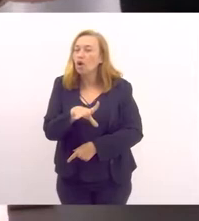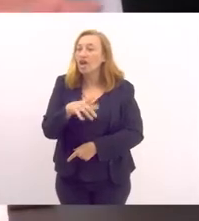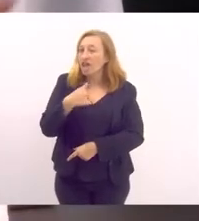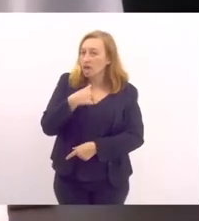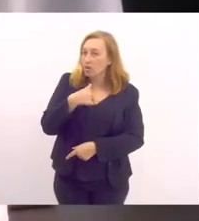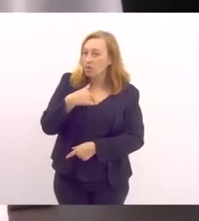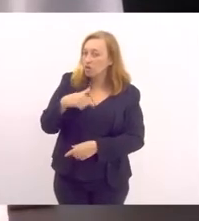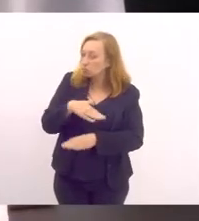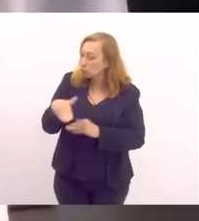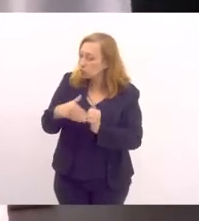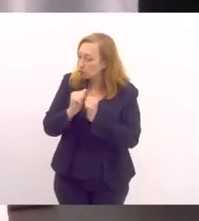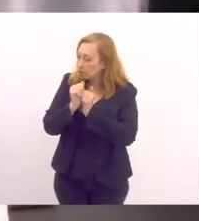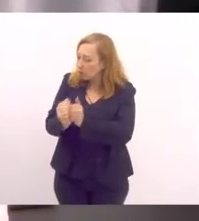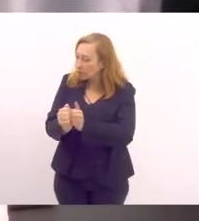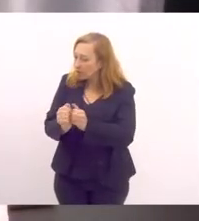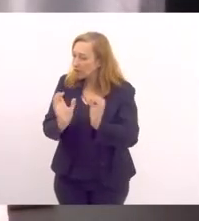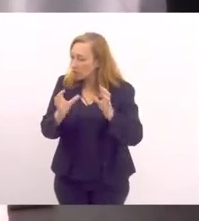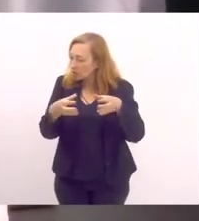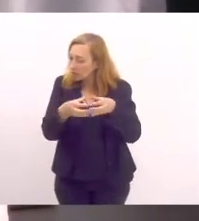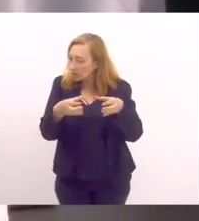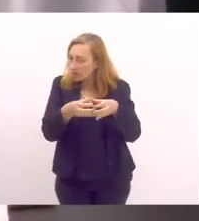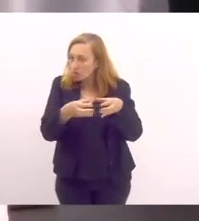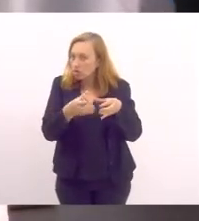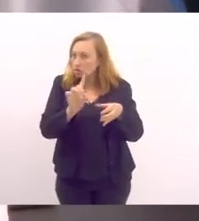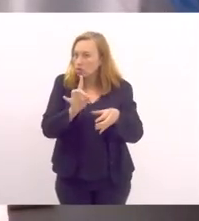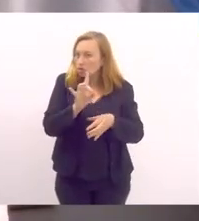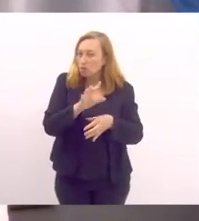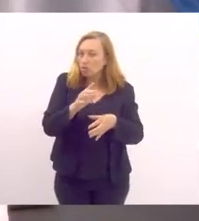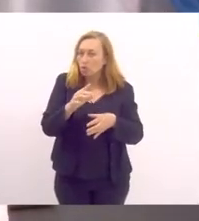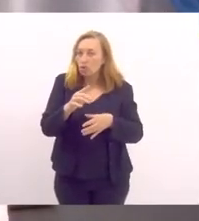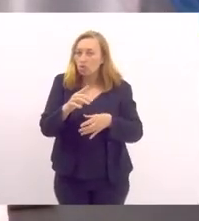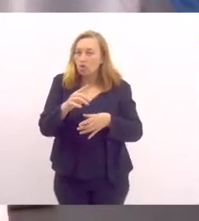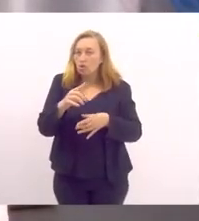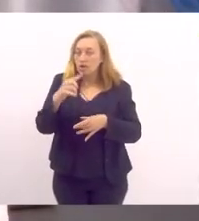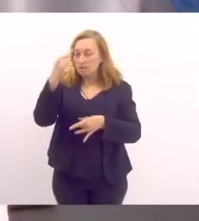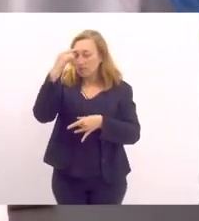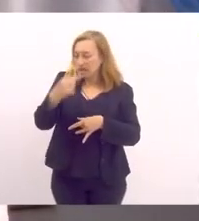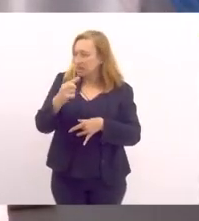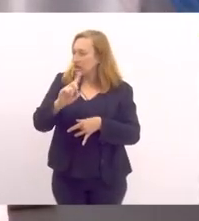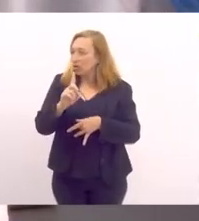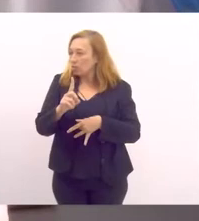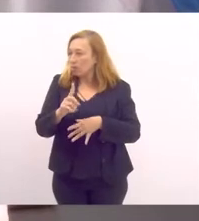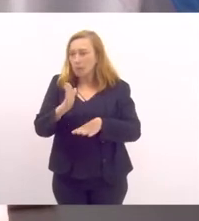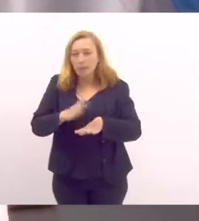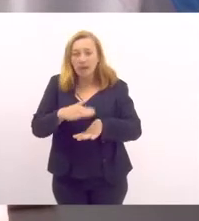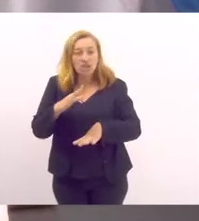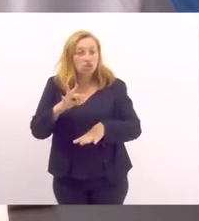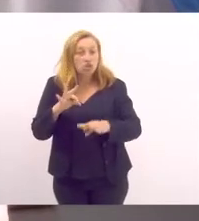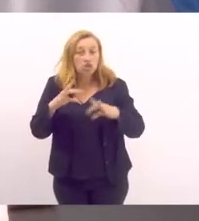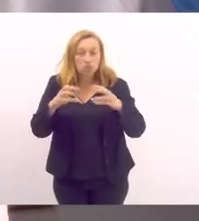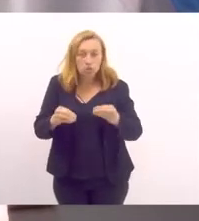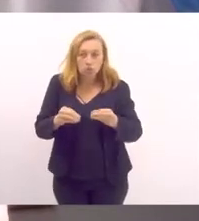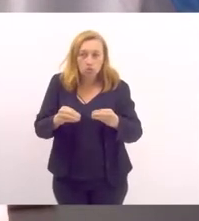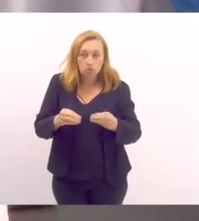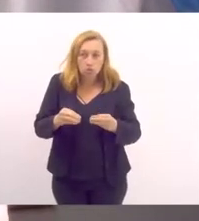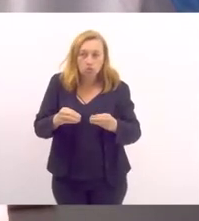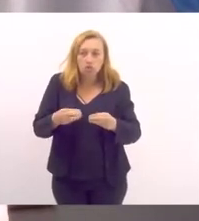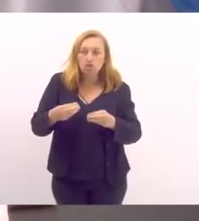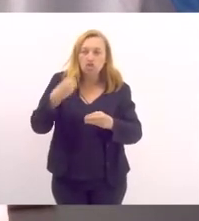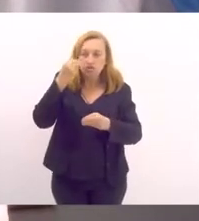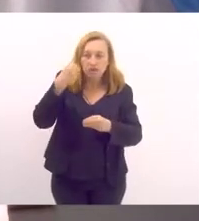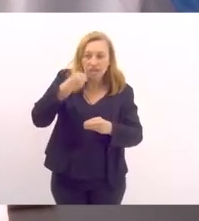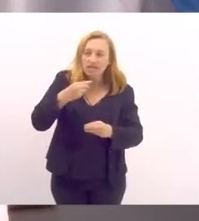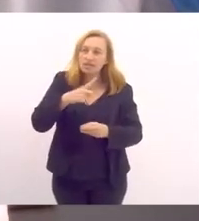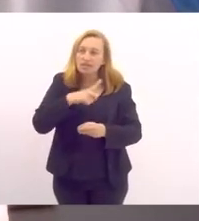me acompanham também na comissão, nós não somos os donos da verdade. Eu acho que mais do que ninguém que vivencia